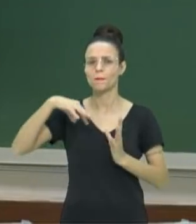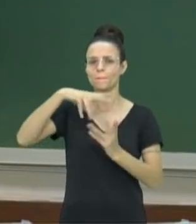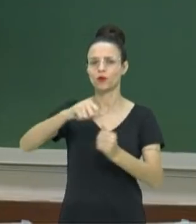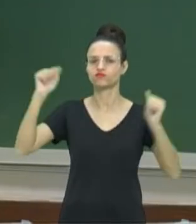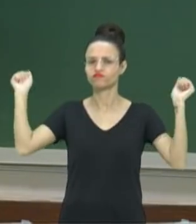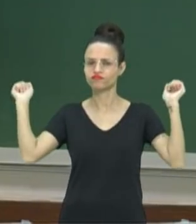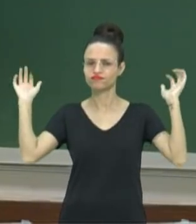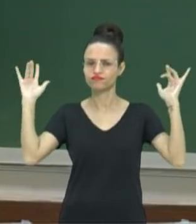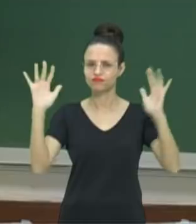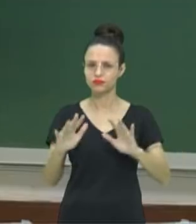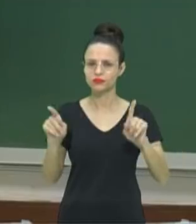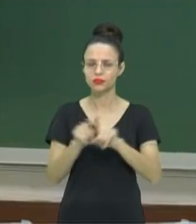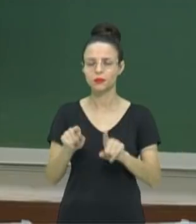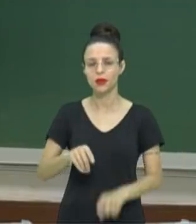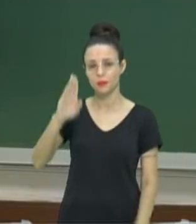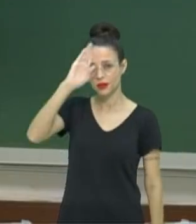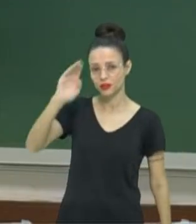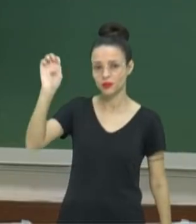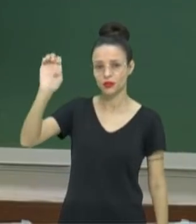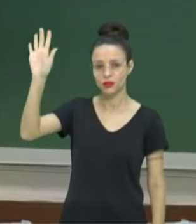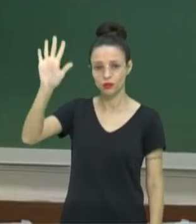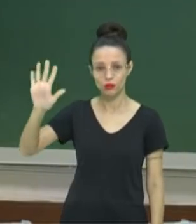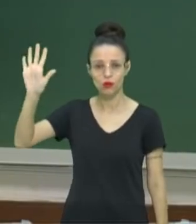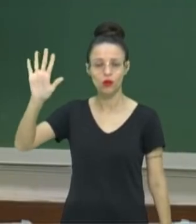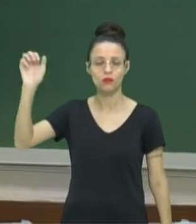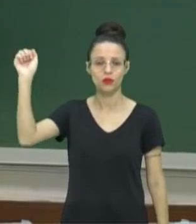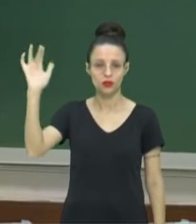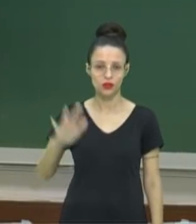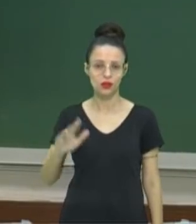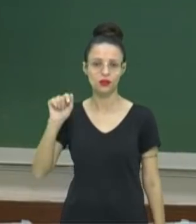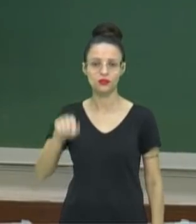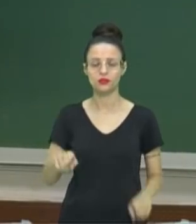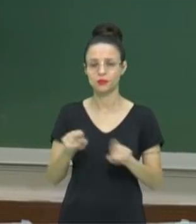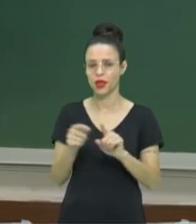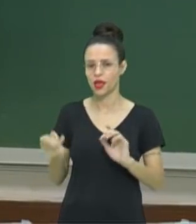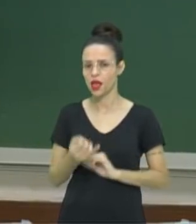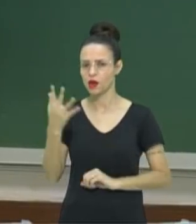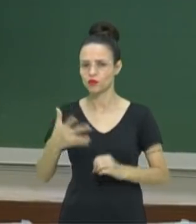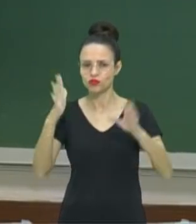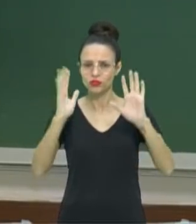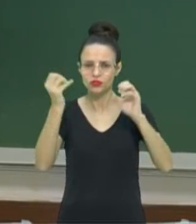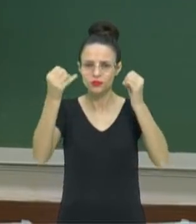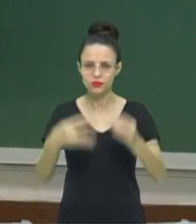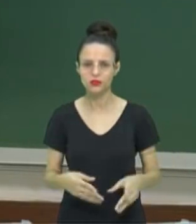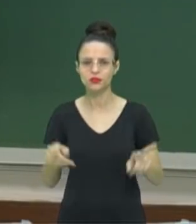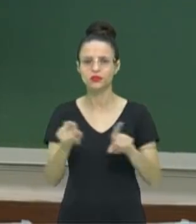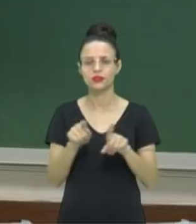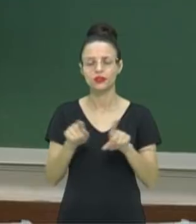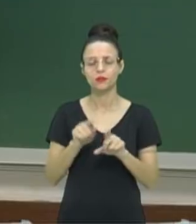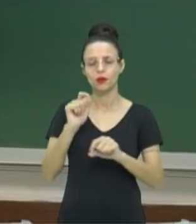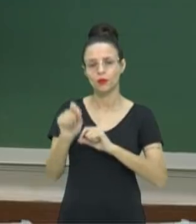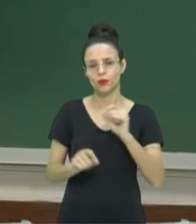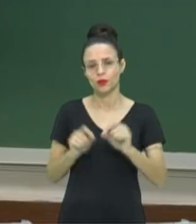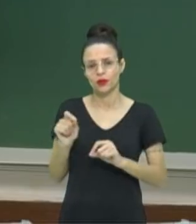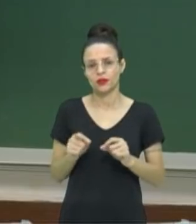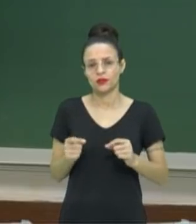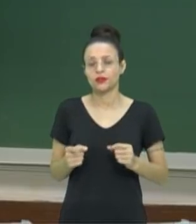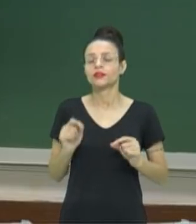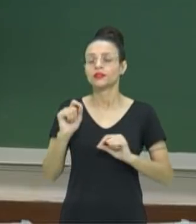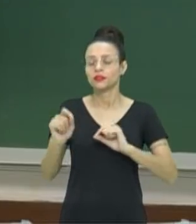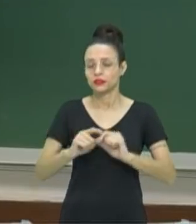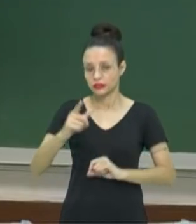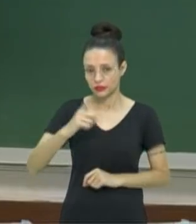mundo, principalmente europeus ali, alguns deles eu citei para vocês, e aí eles recebem